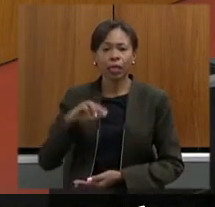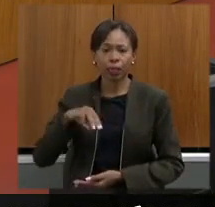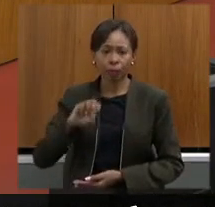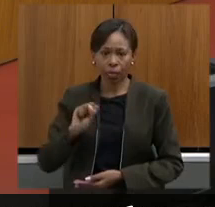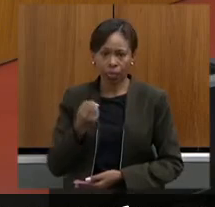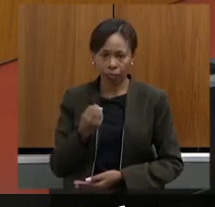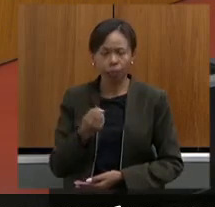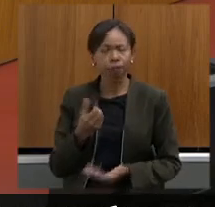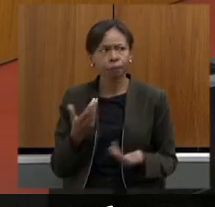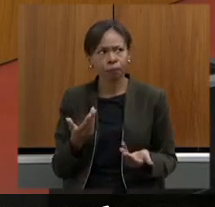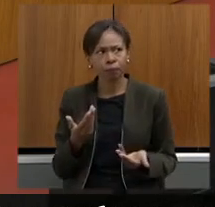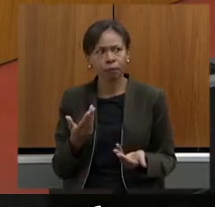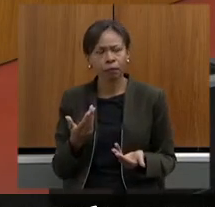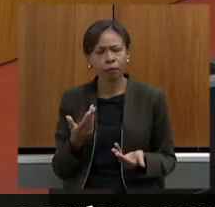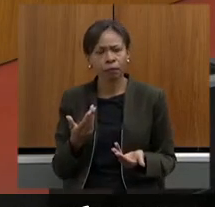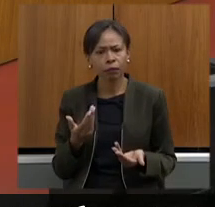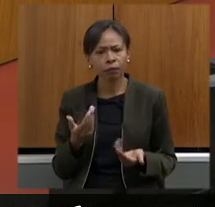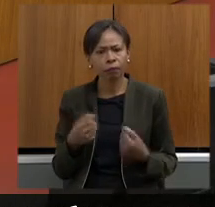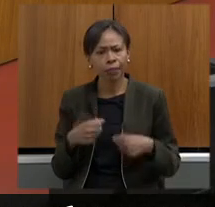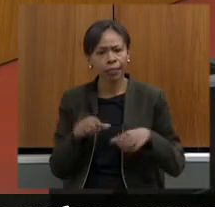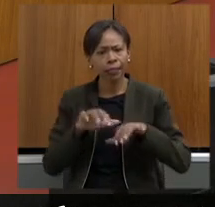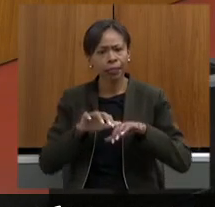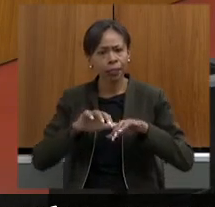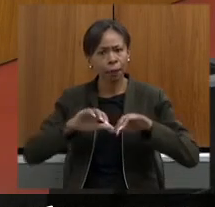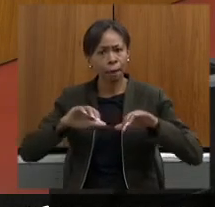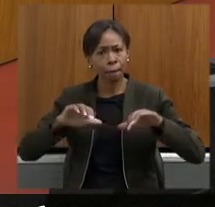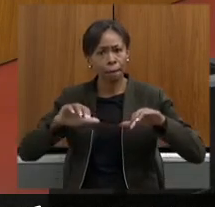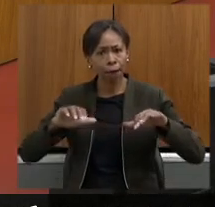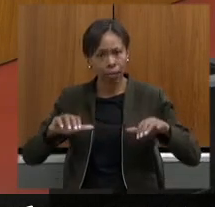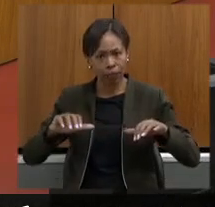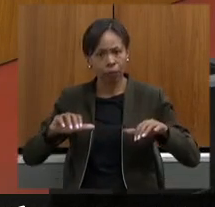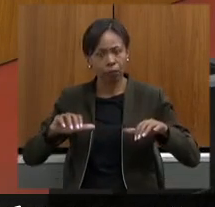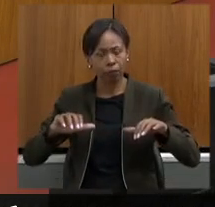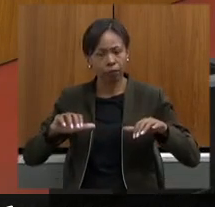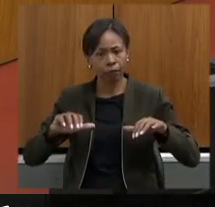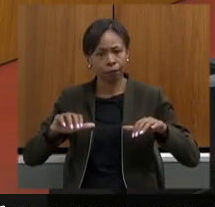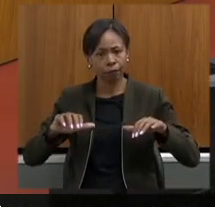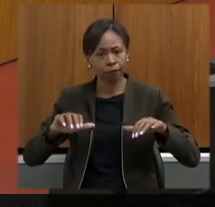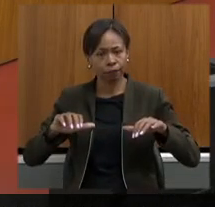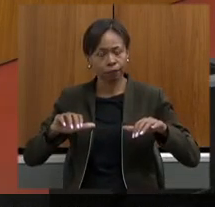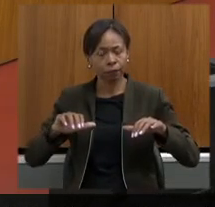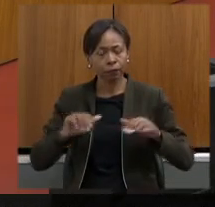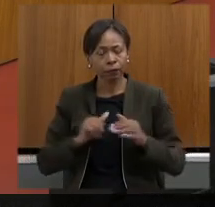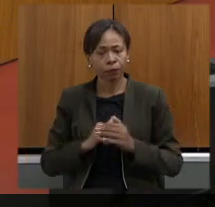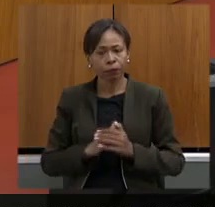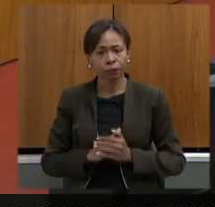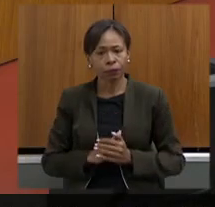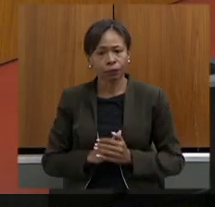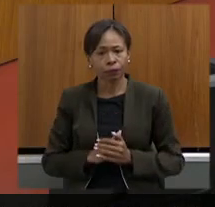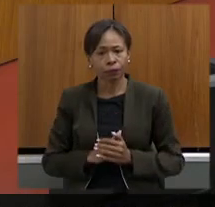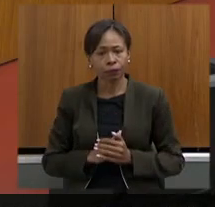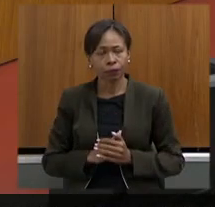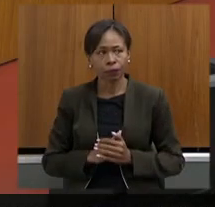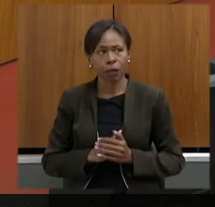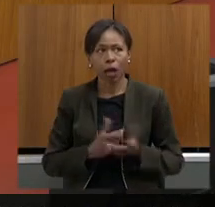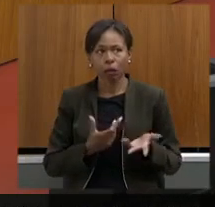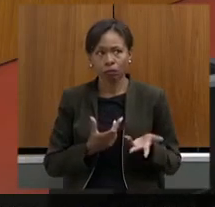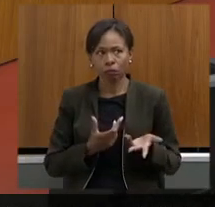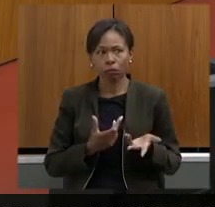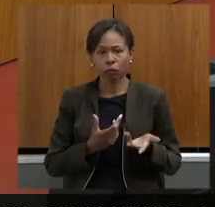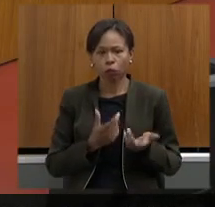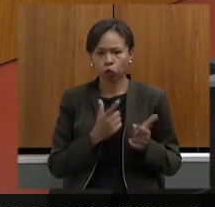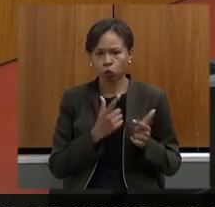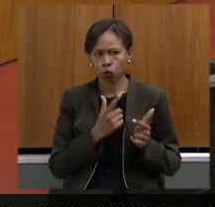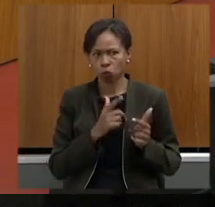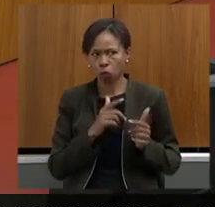Deputado eu acho que Inicialmente nós temos que separar né é a questão da situação econômica das